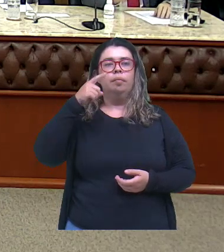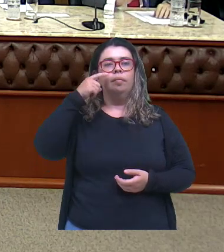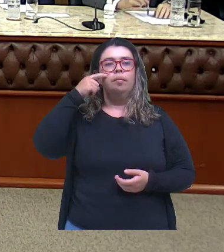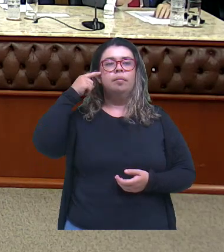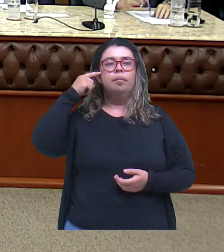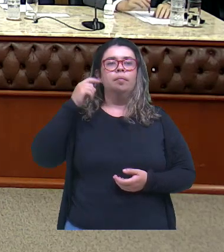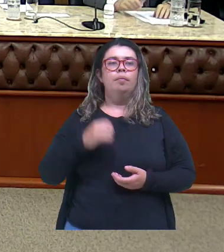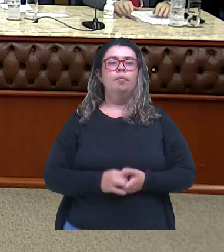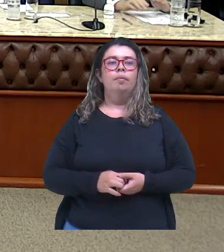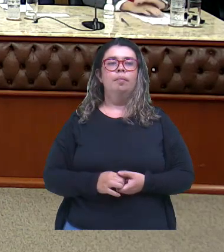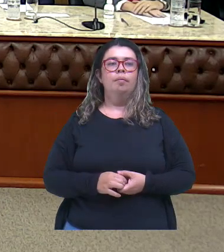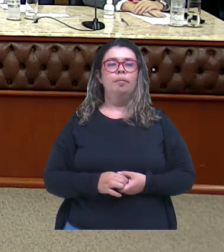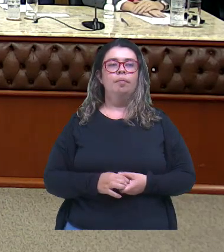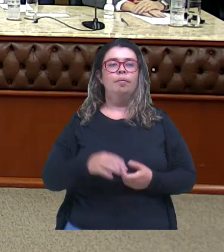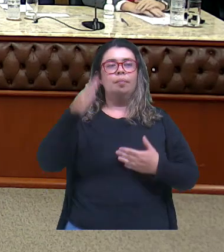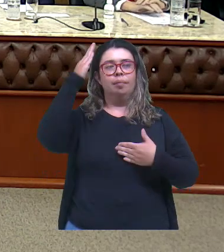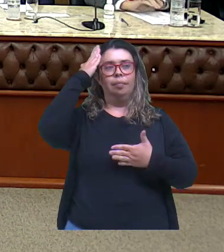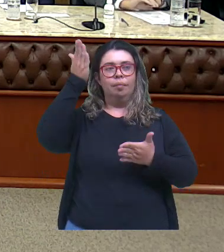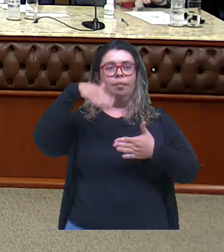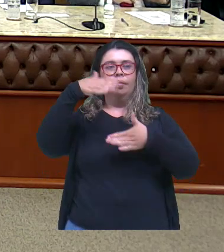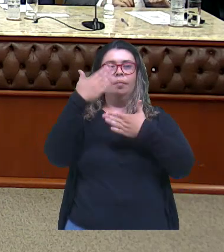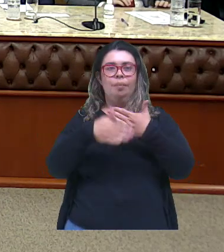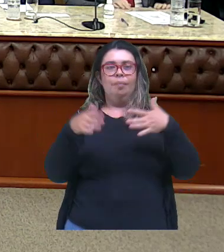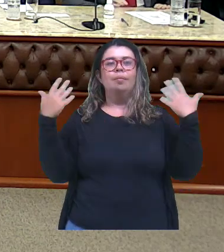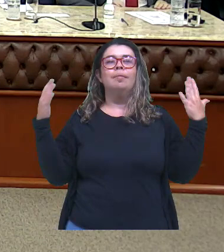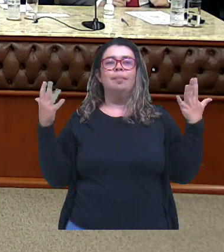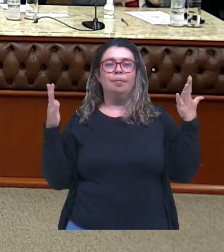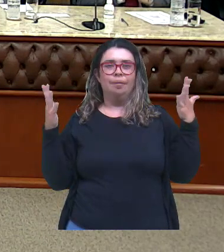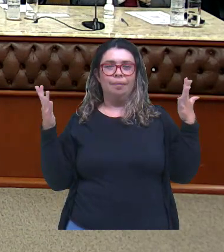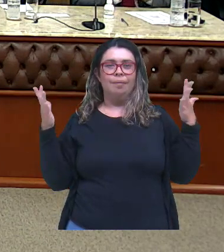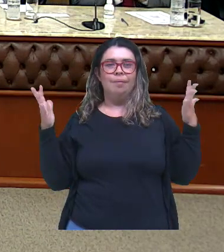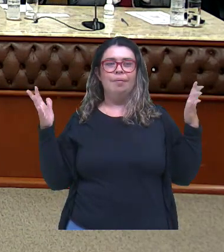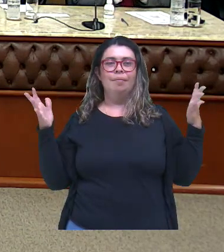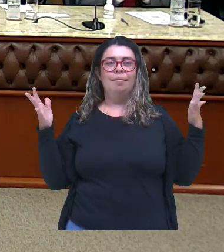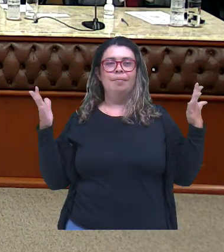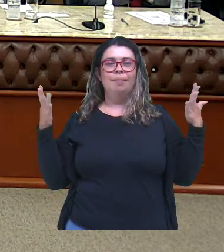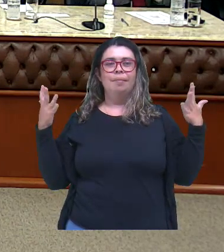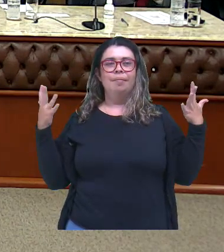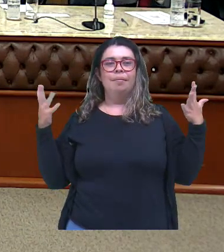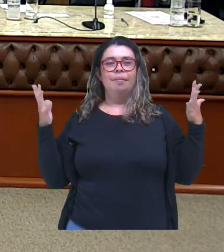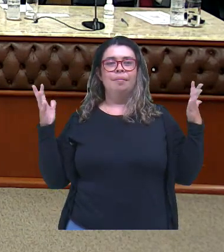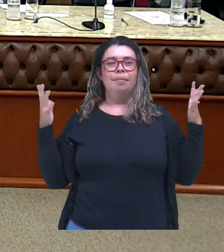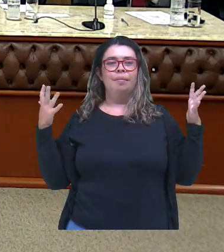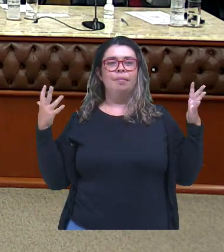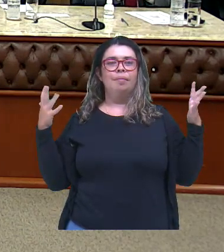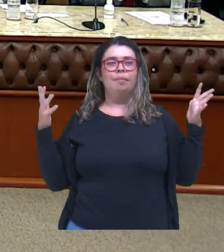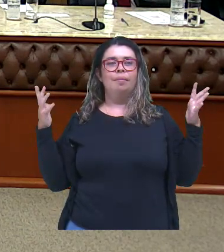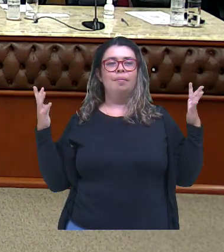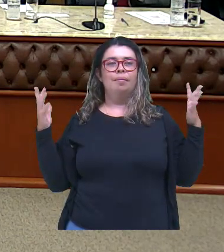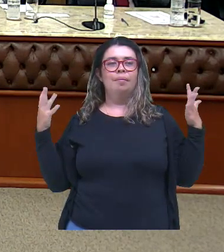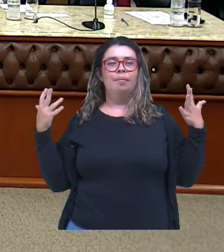Simili. Muito obrigado pela presença, uma salva de palmas para os vereadores, por favor.